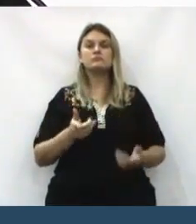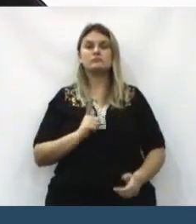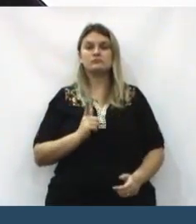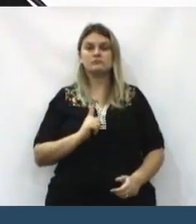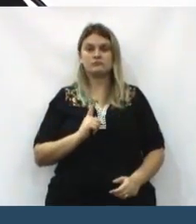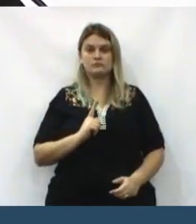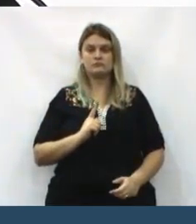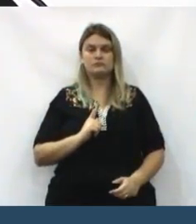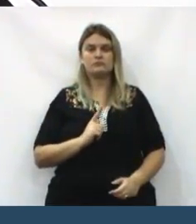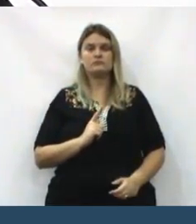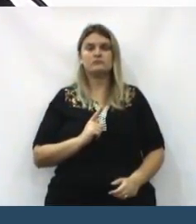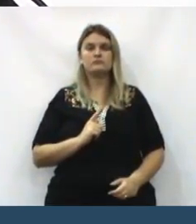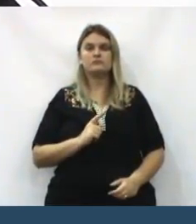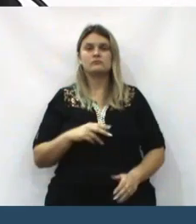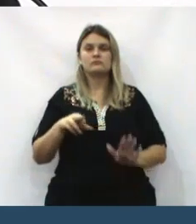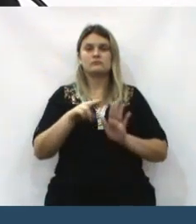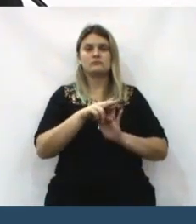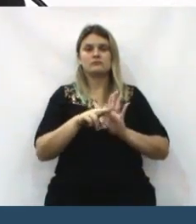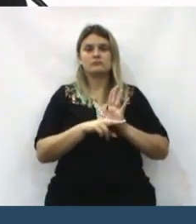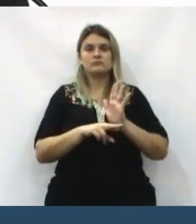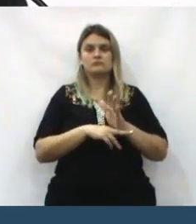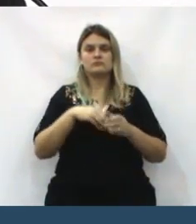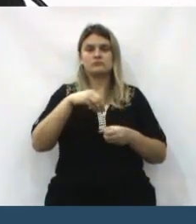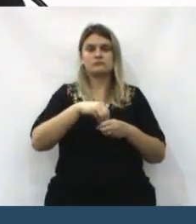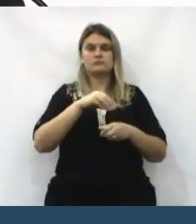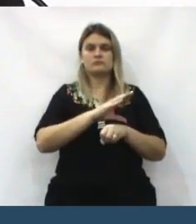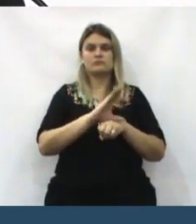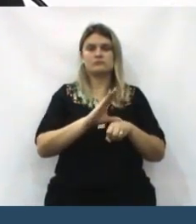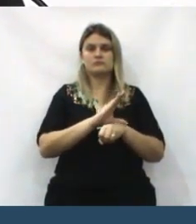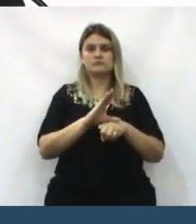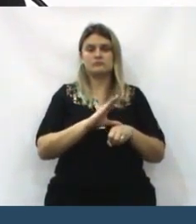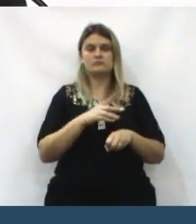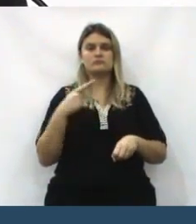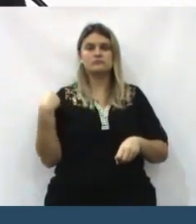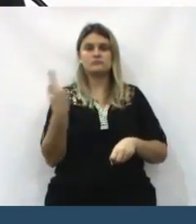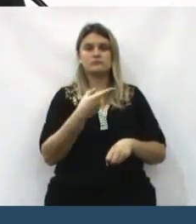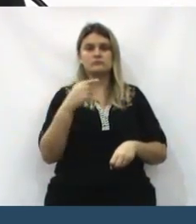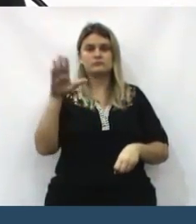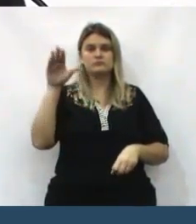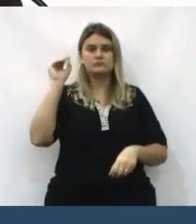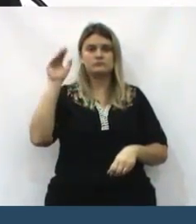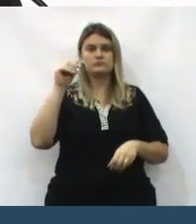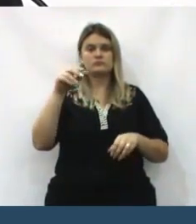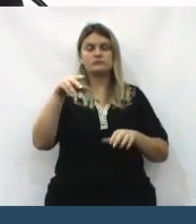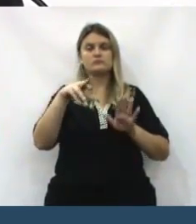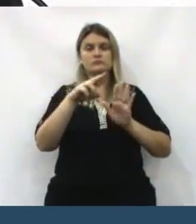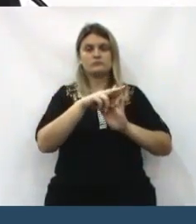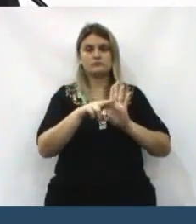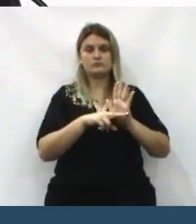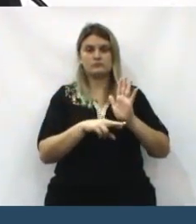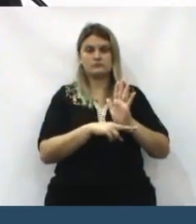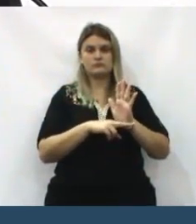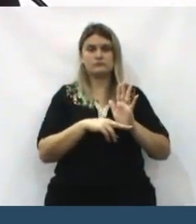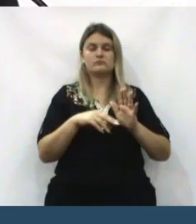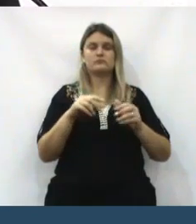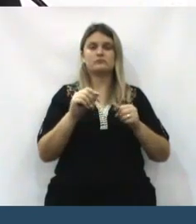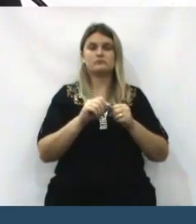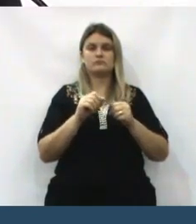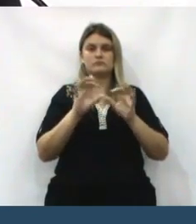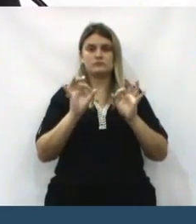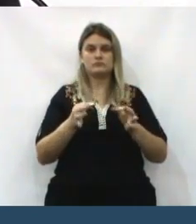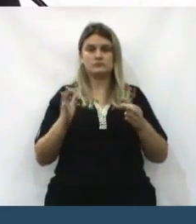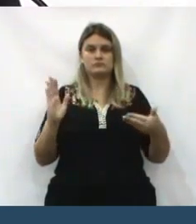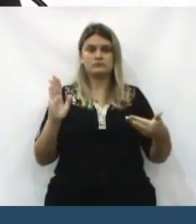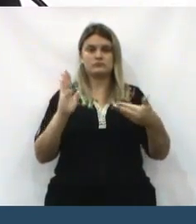Quando existe esse tipo de norma constitucional, nós a chamamos de norma de constitucional